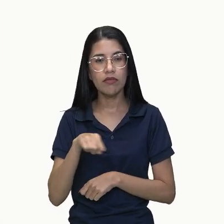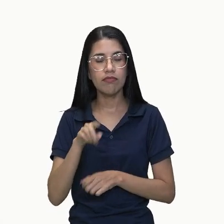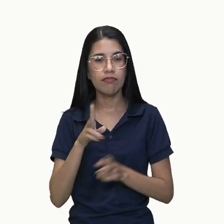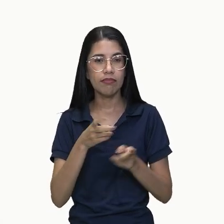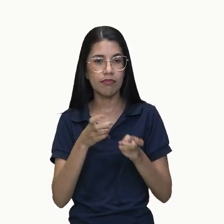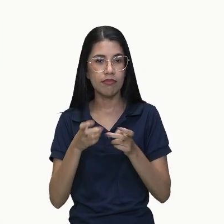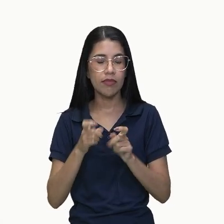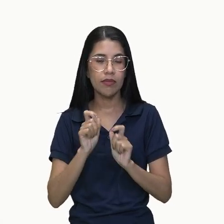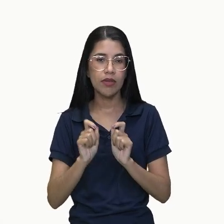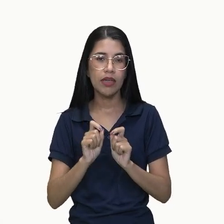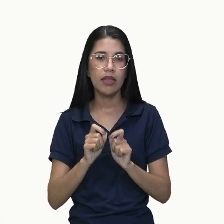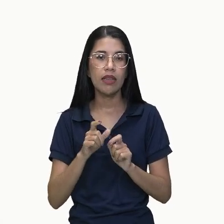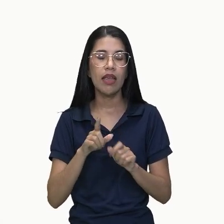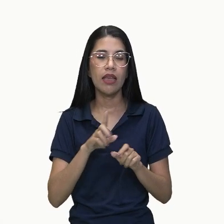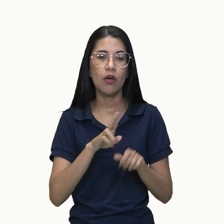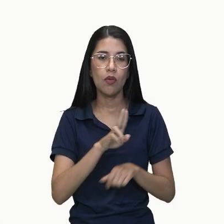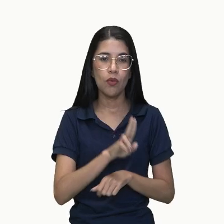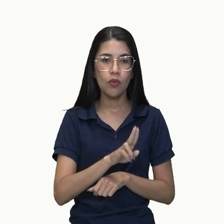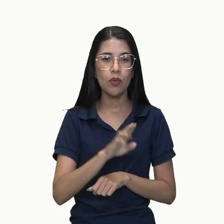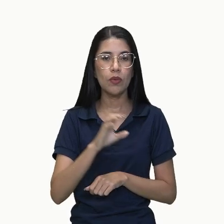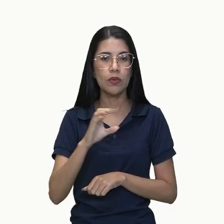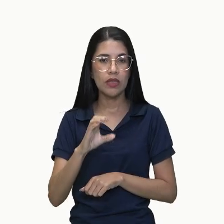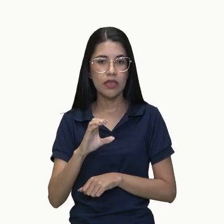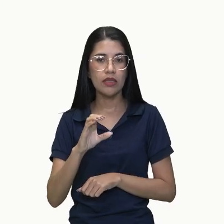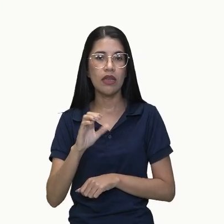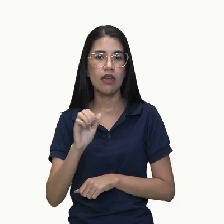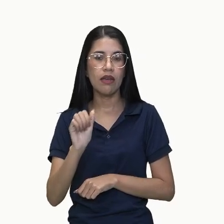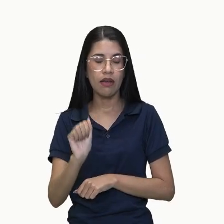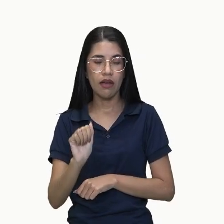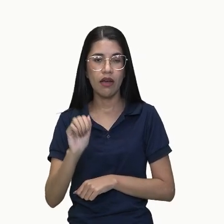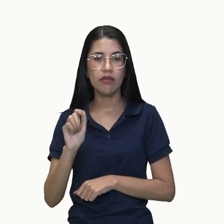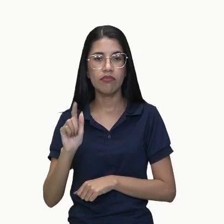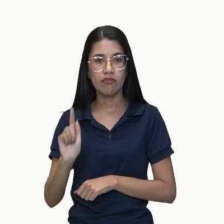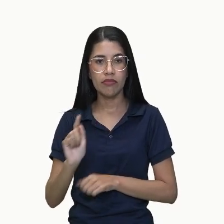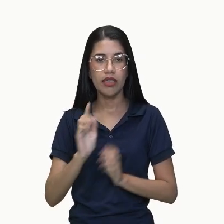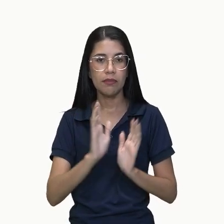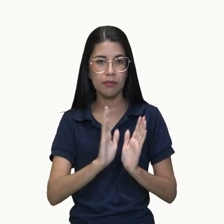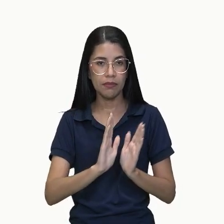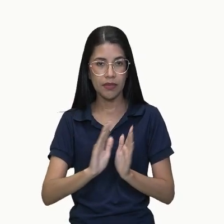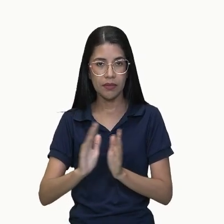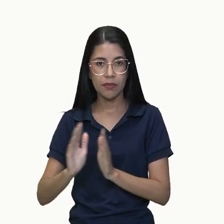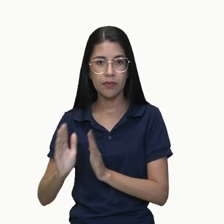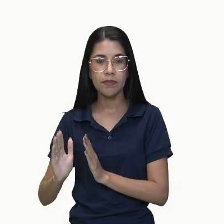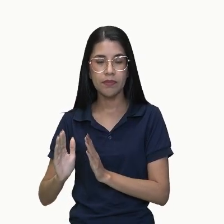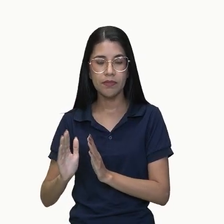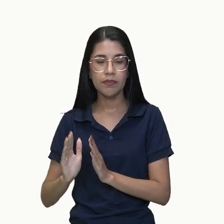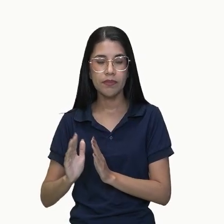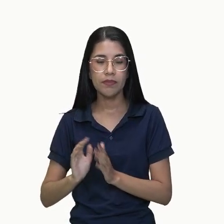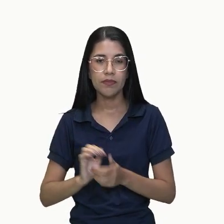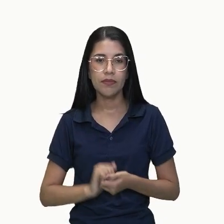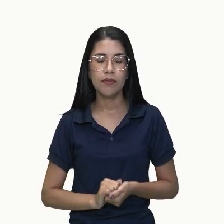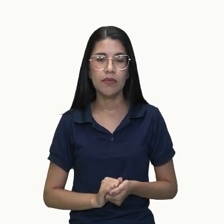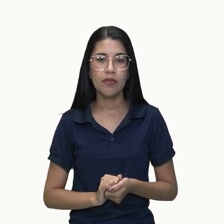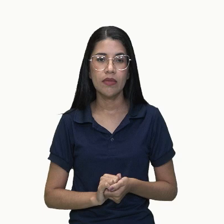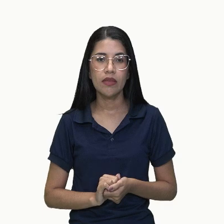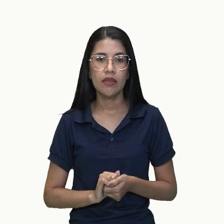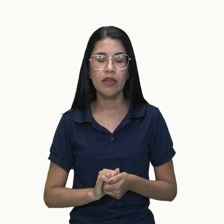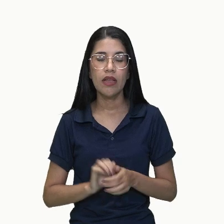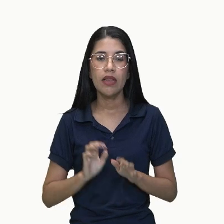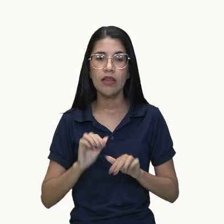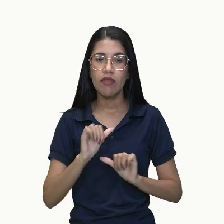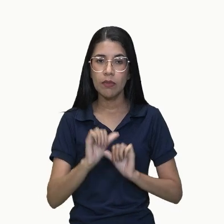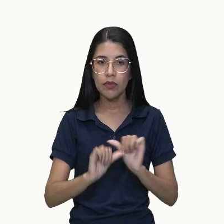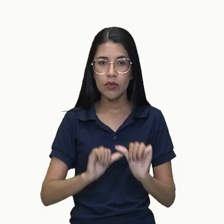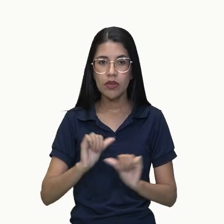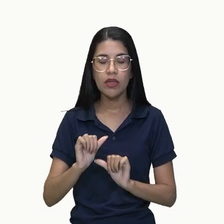na segunda base C, na segunda base A, na segunda base G. Então, à medida que vai mudando